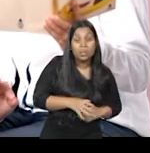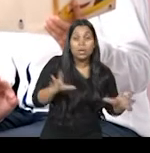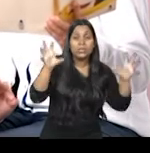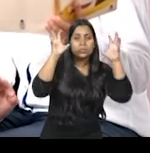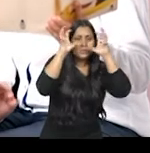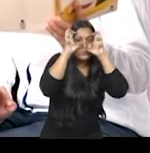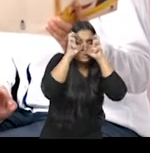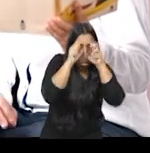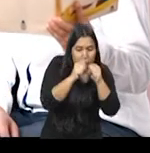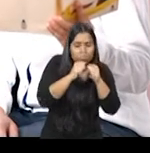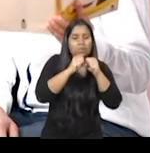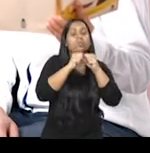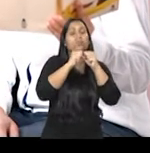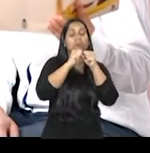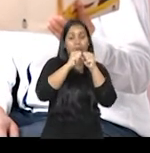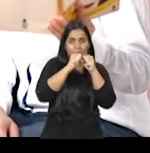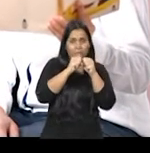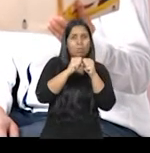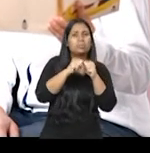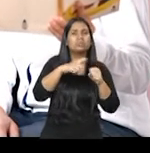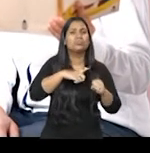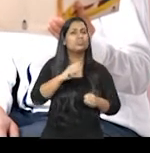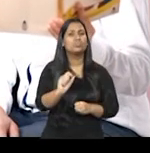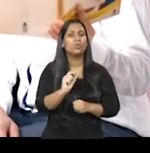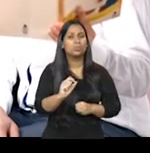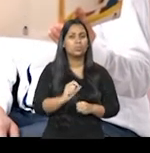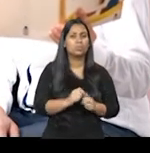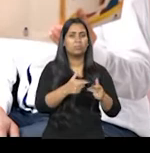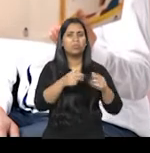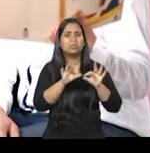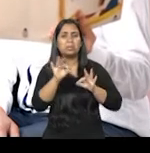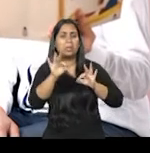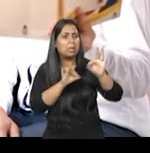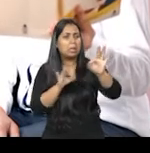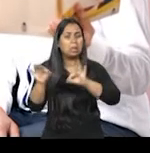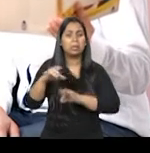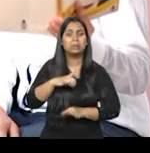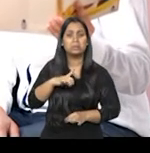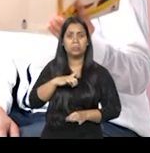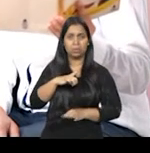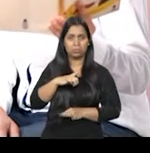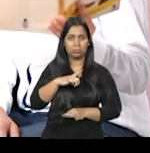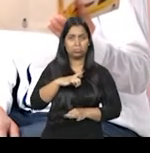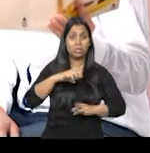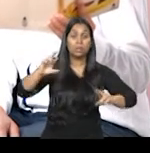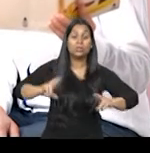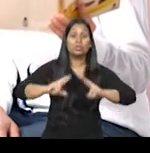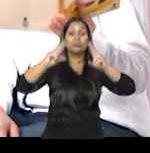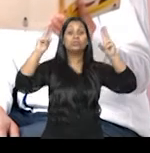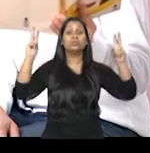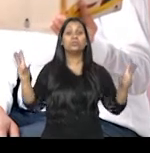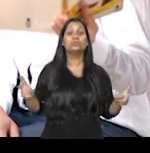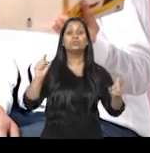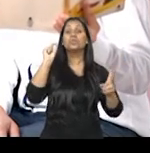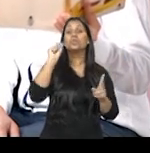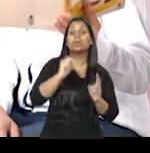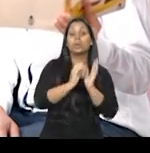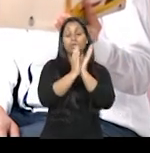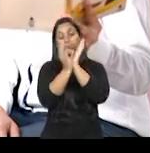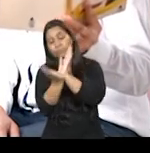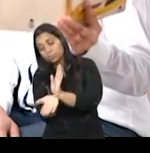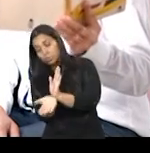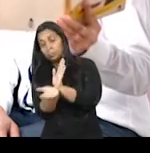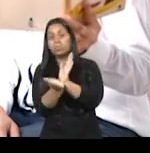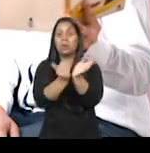na escuridão da aurora, um arroxeado que distancia tudo, distingo a meus pés sombras